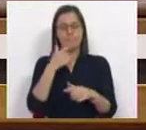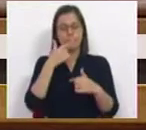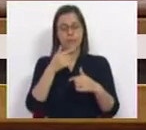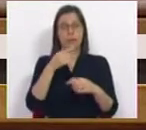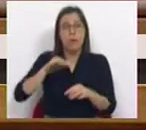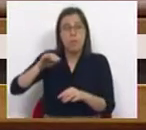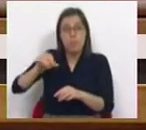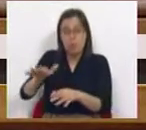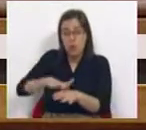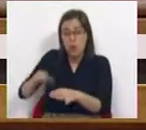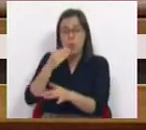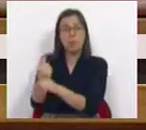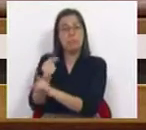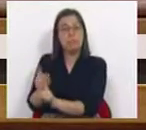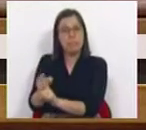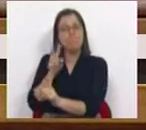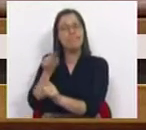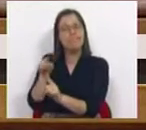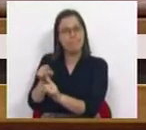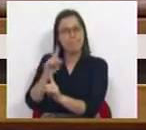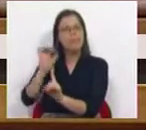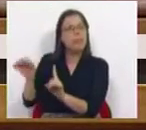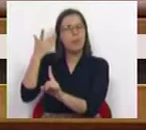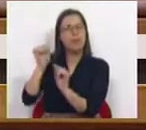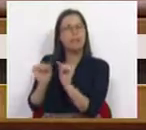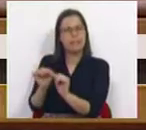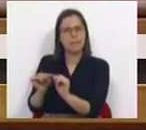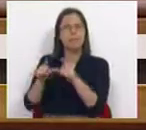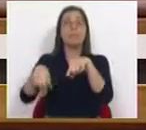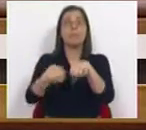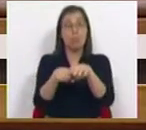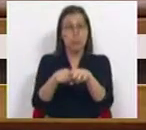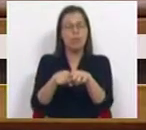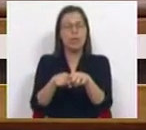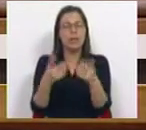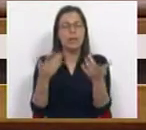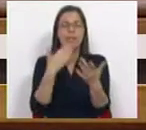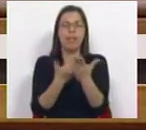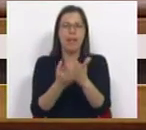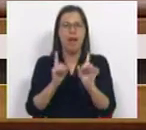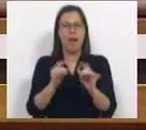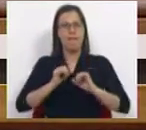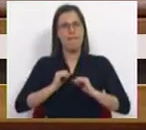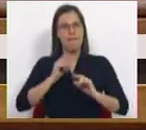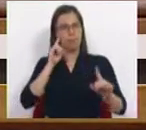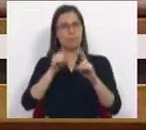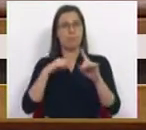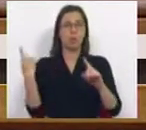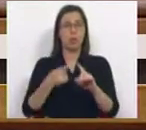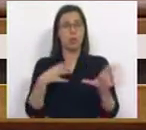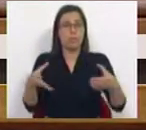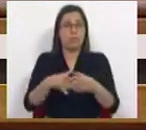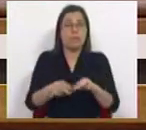consumir local tem de ser encarado como uma das prioridades das políticas que acabam por desenhar os nossos destinos